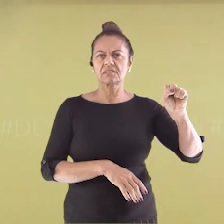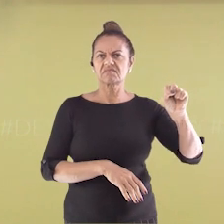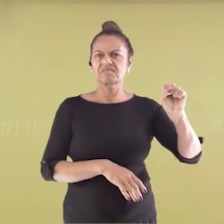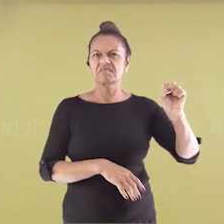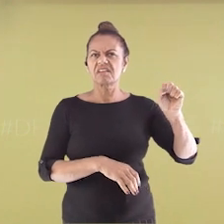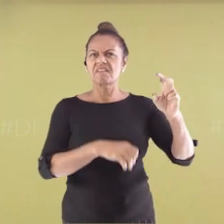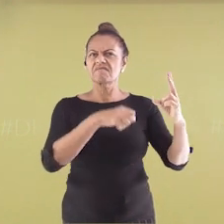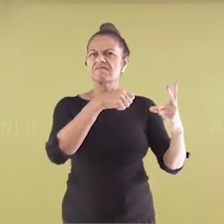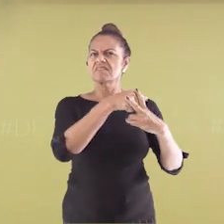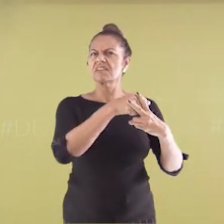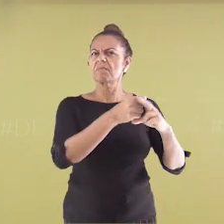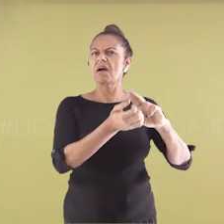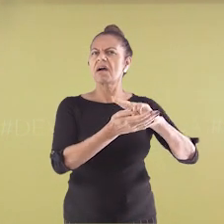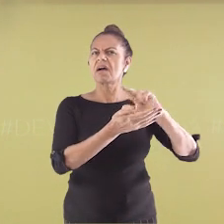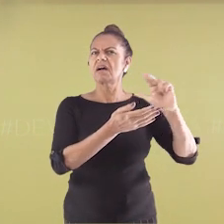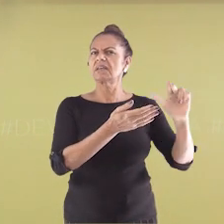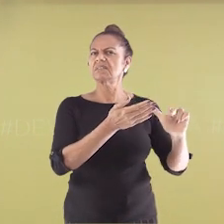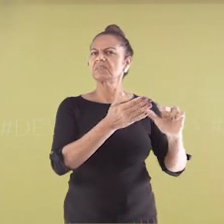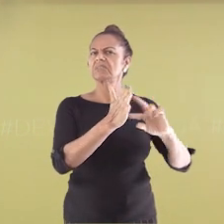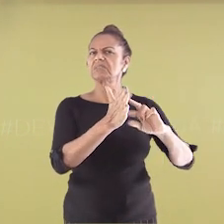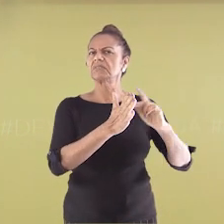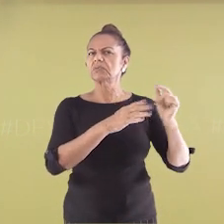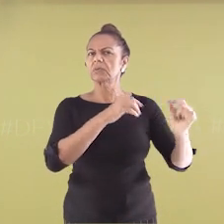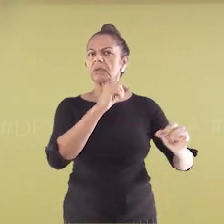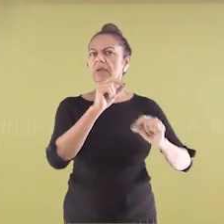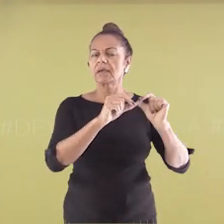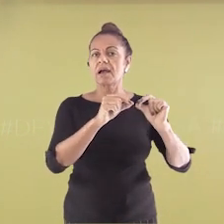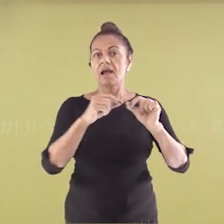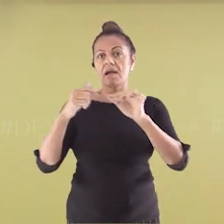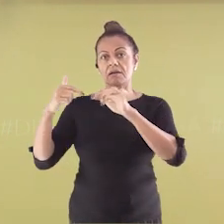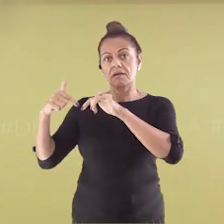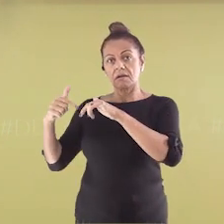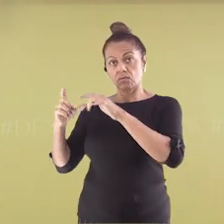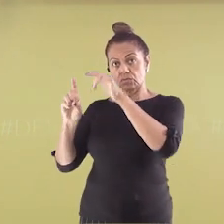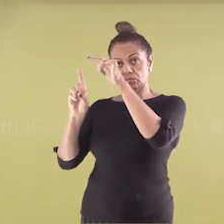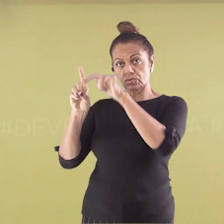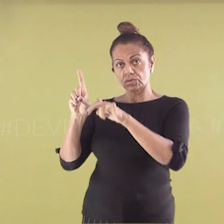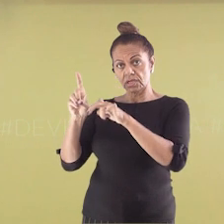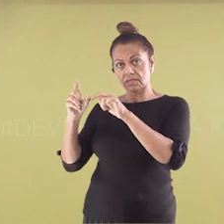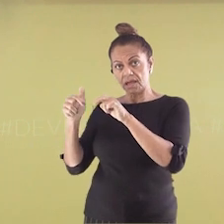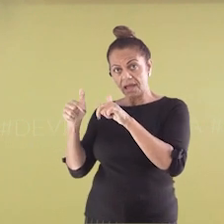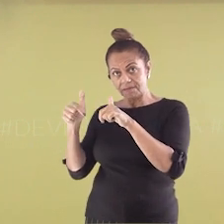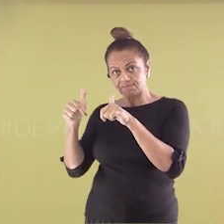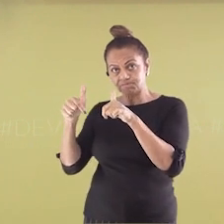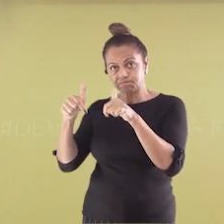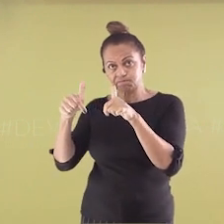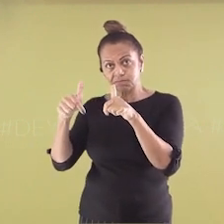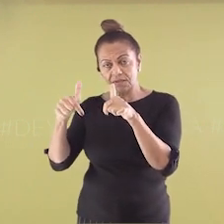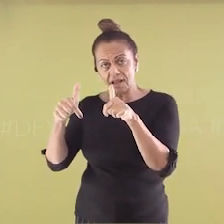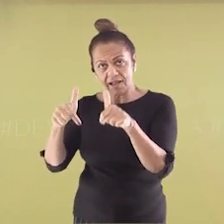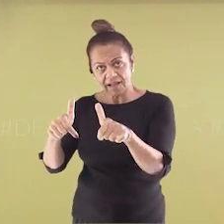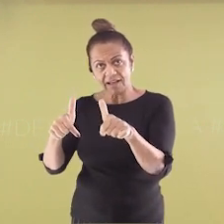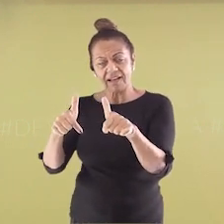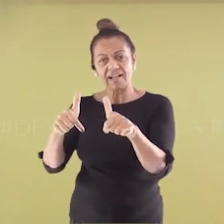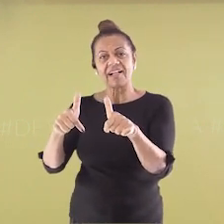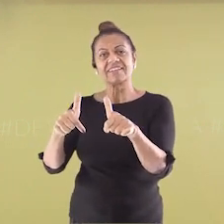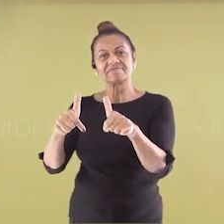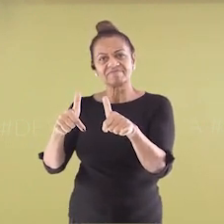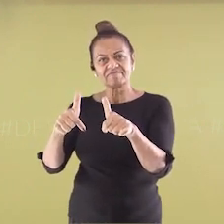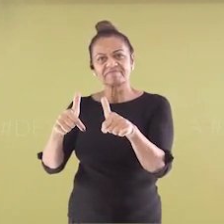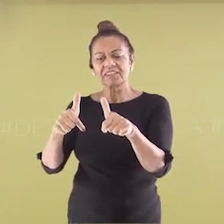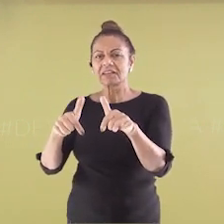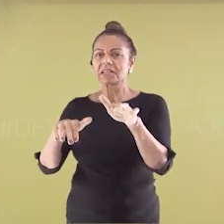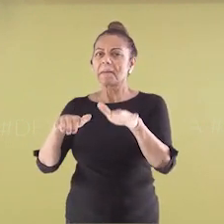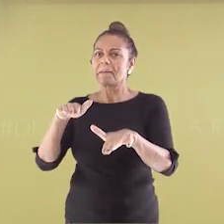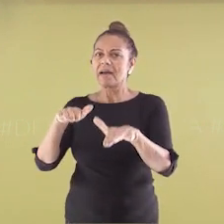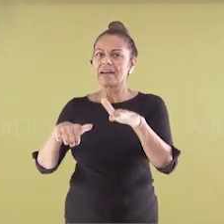verbais são as diferentes formas como o verbo se apresenta na oração, determinando a atitude do sujeito em relação à ação que a